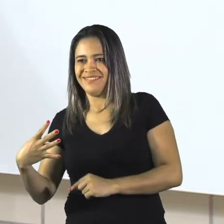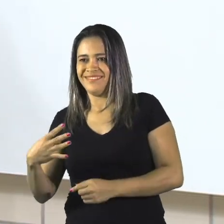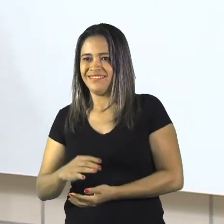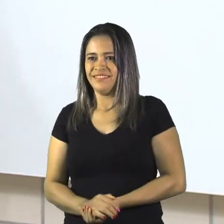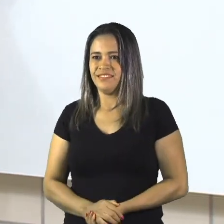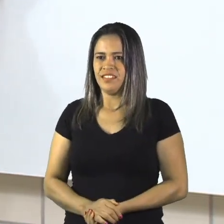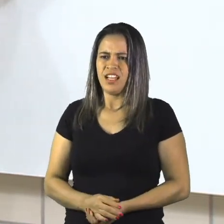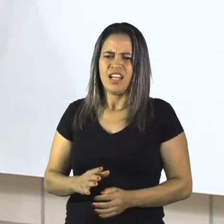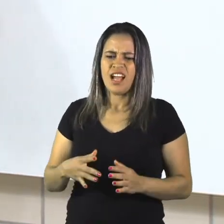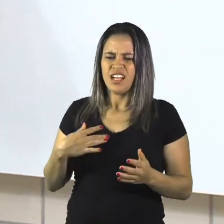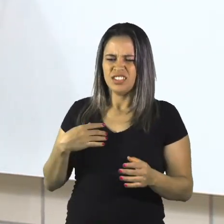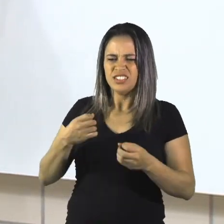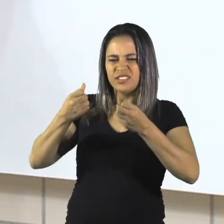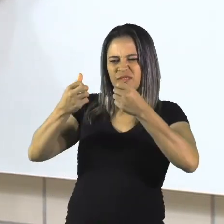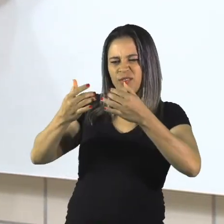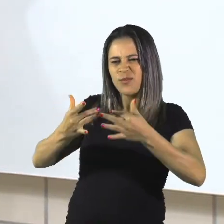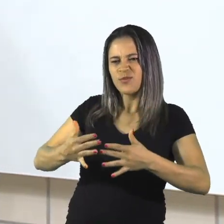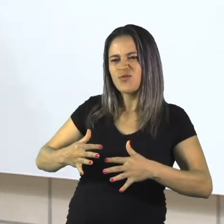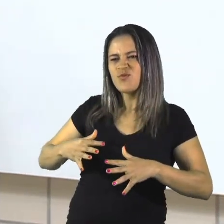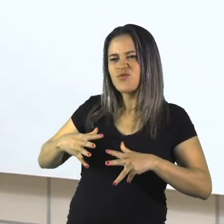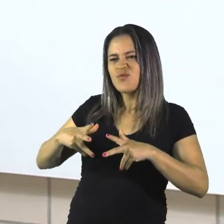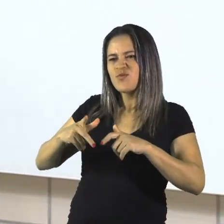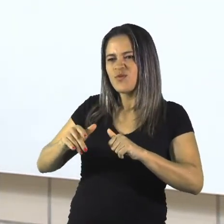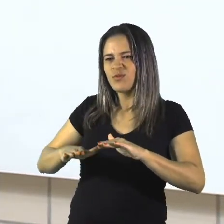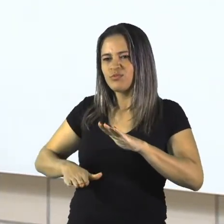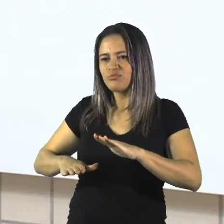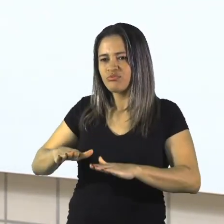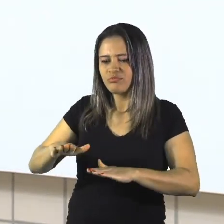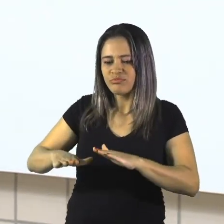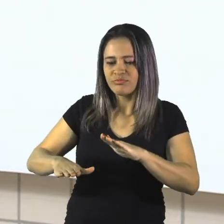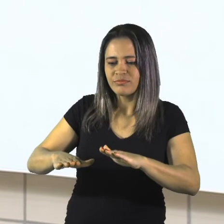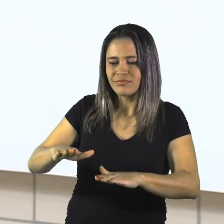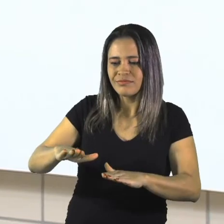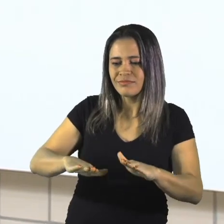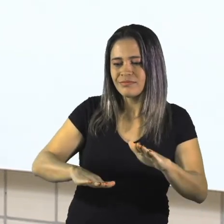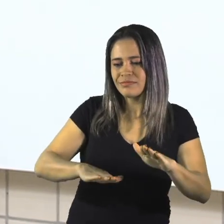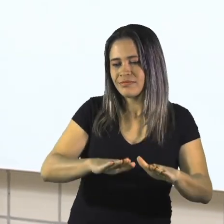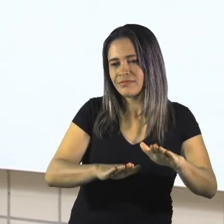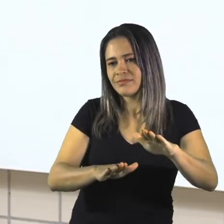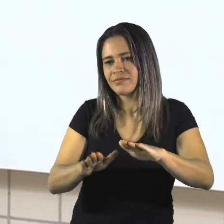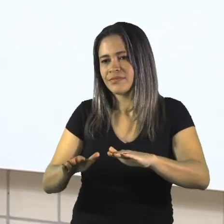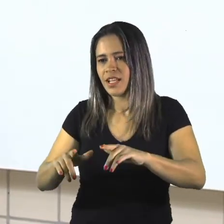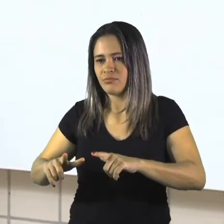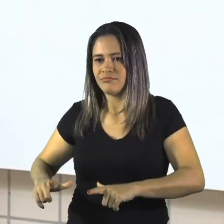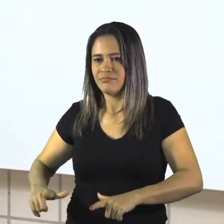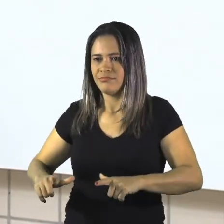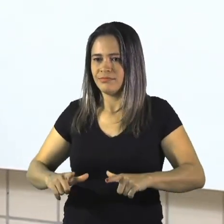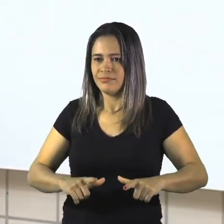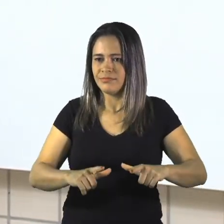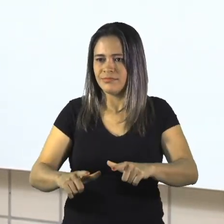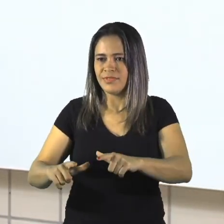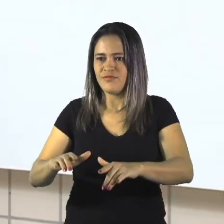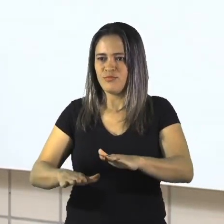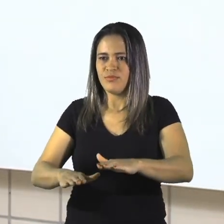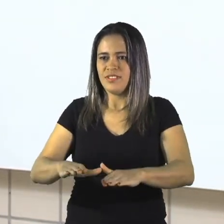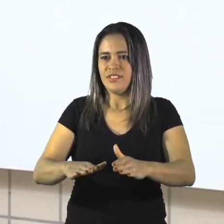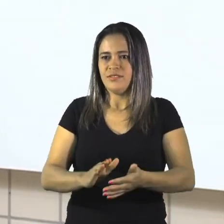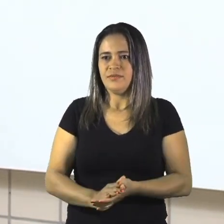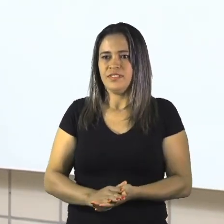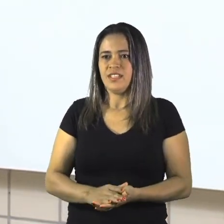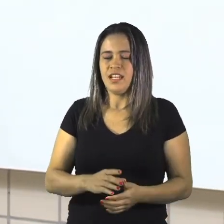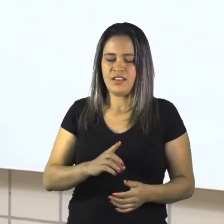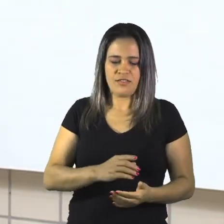descreveu todo o percurso desse meu aluno na lajota da casa dele, né? Ó, ele saiu